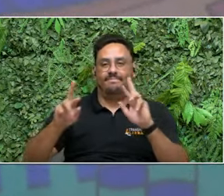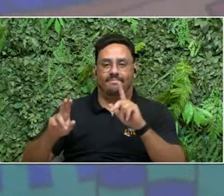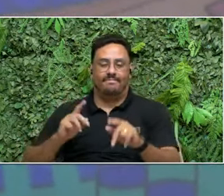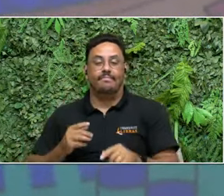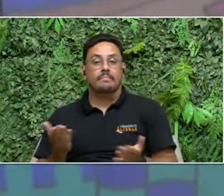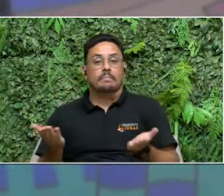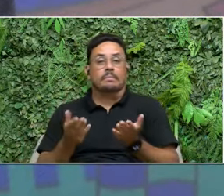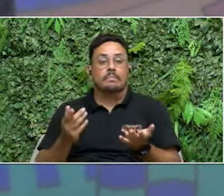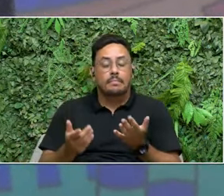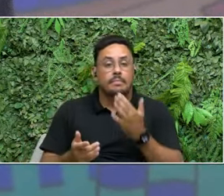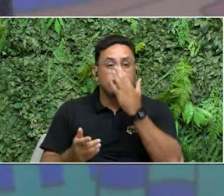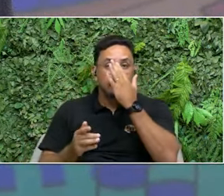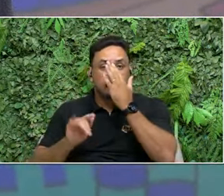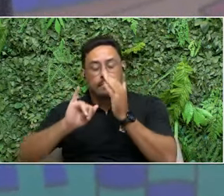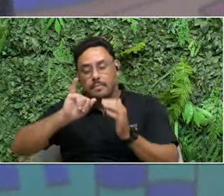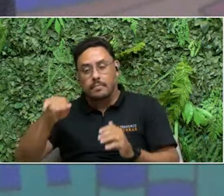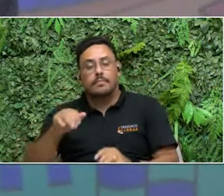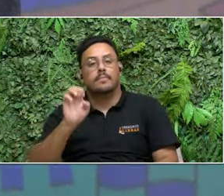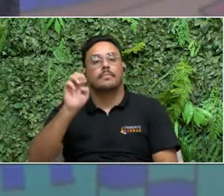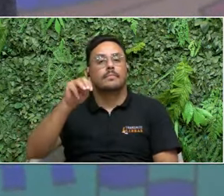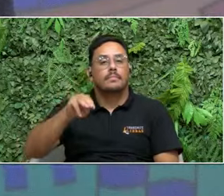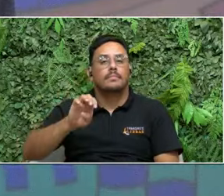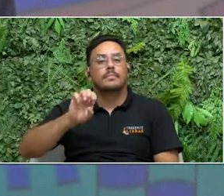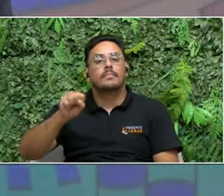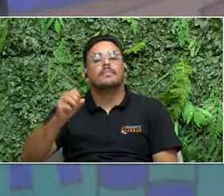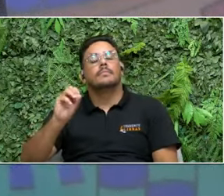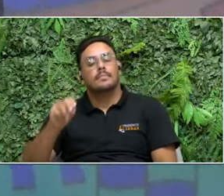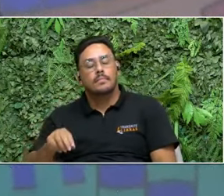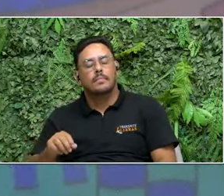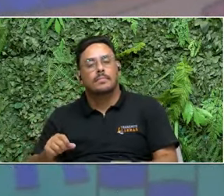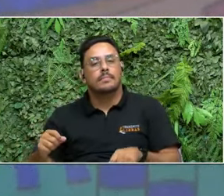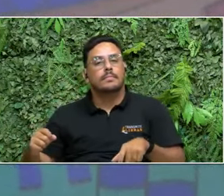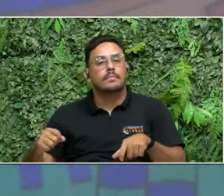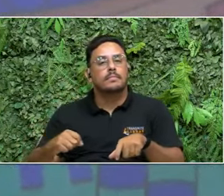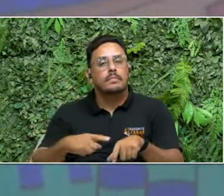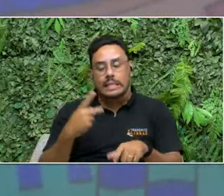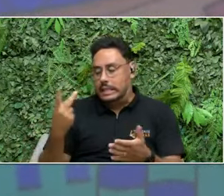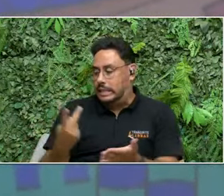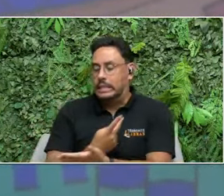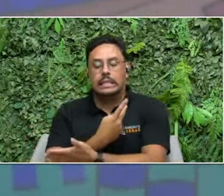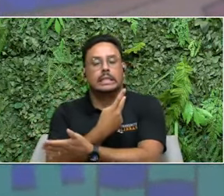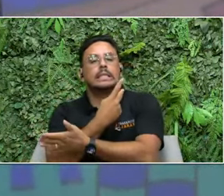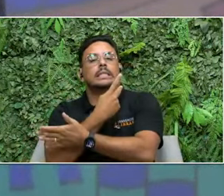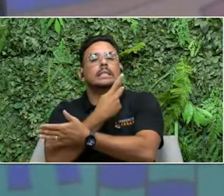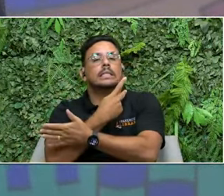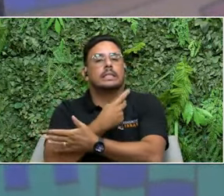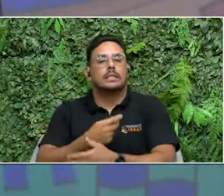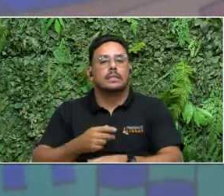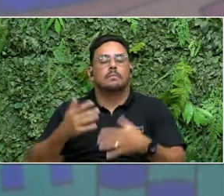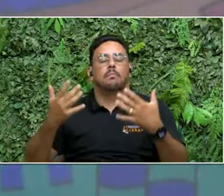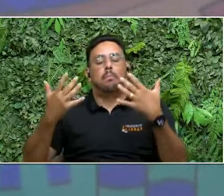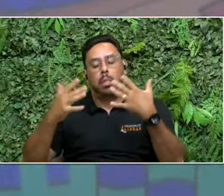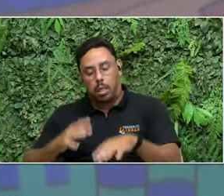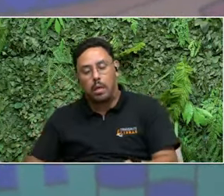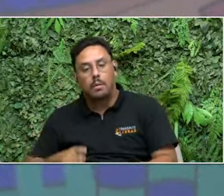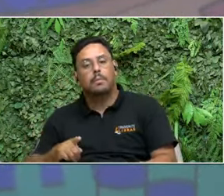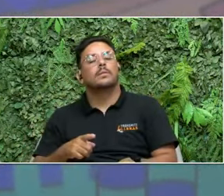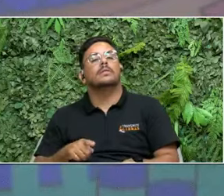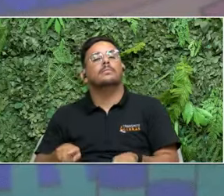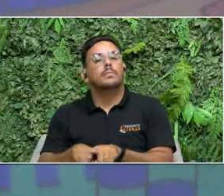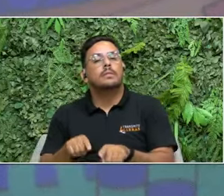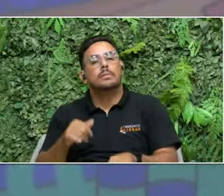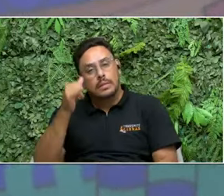momento assim o gemerson foi lá fez o gol contra a quase que desmoronou e depois ele acabou